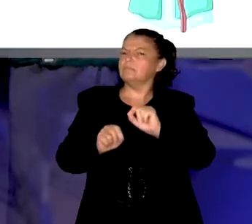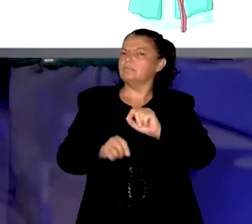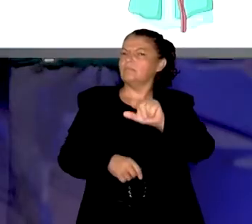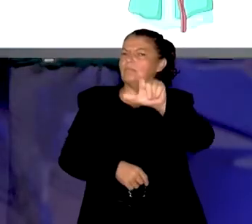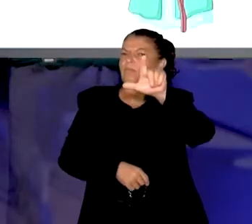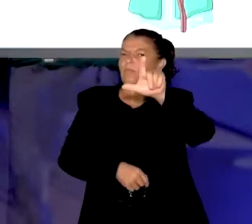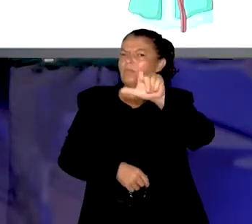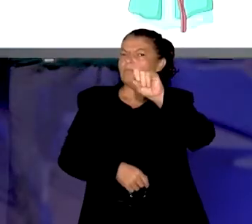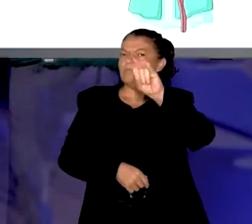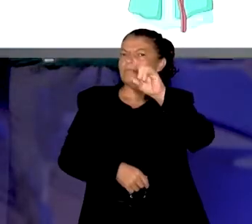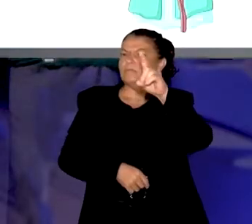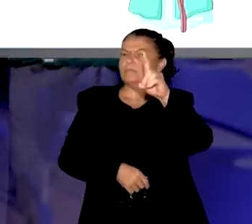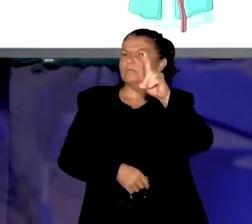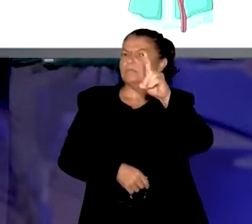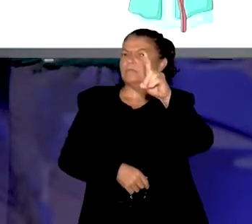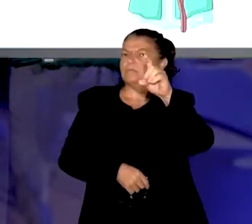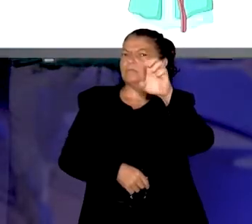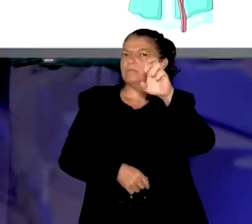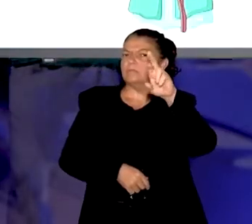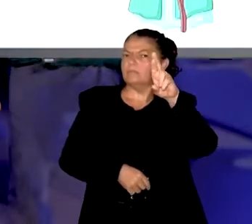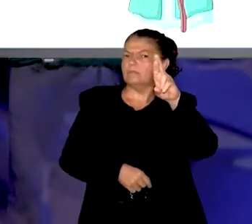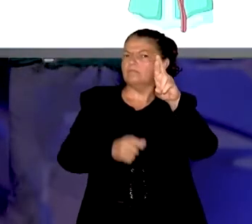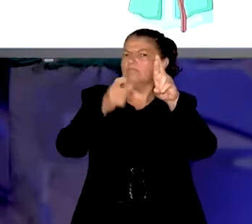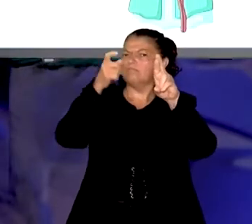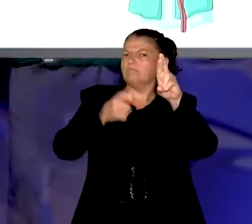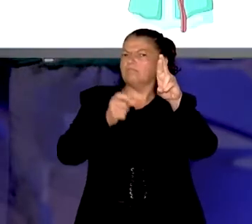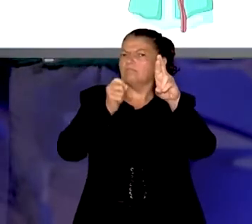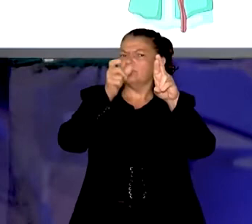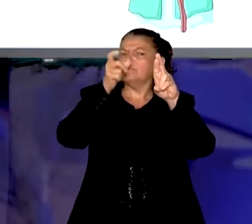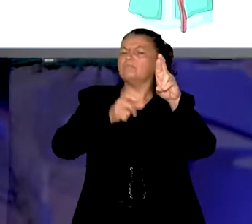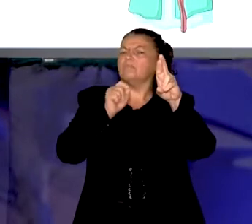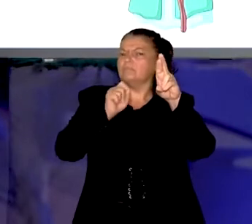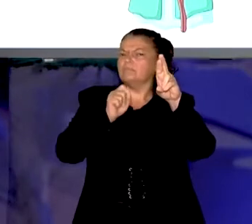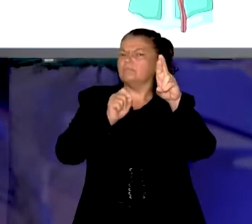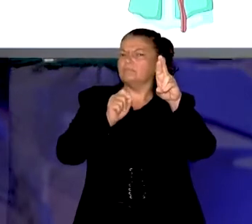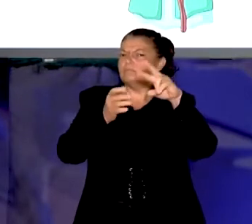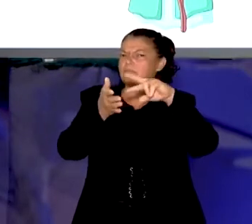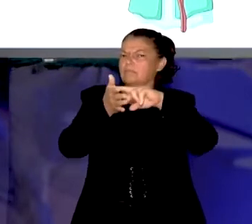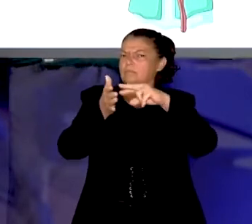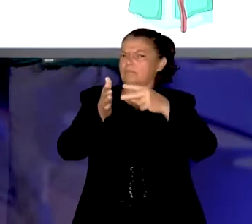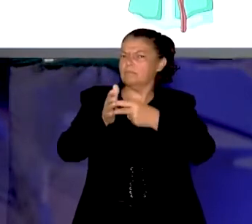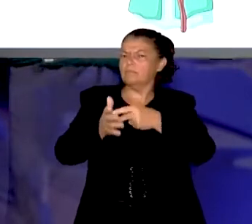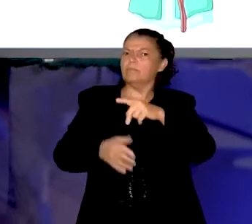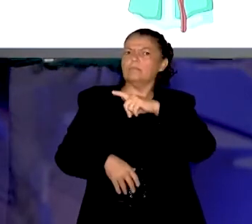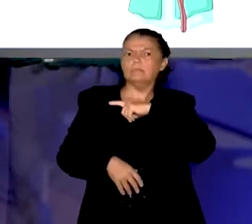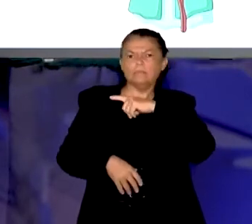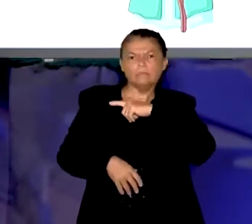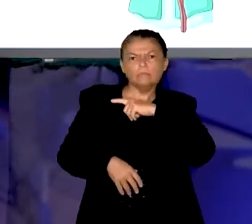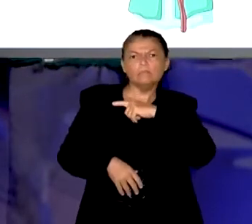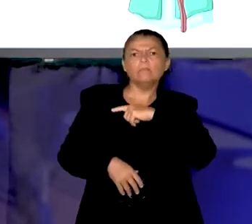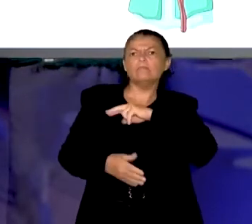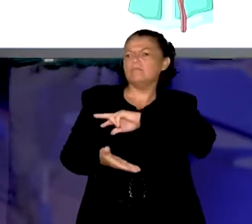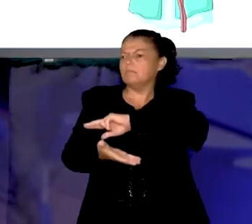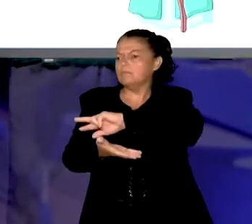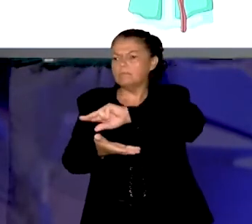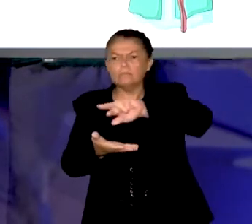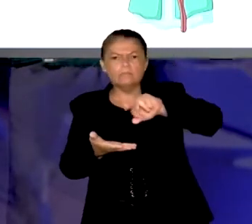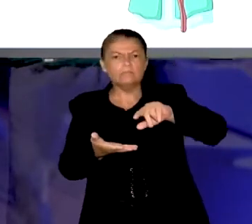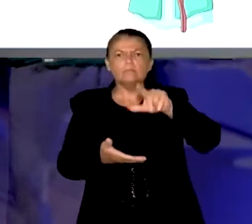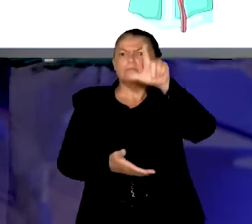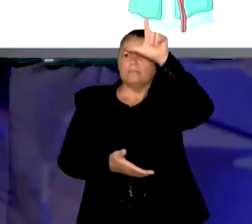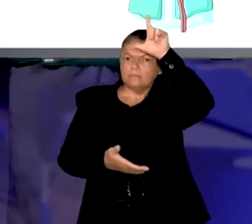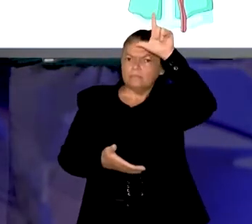nós constatamos que só não existem líderes religiosos, mas existem outros líderes também, não é